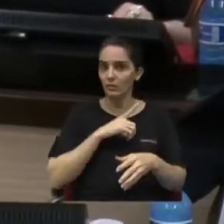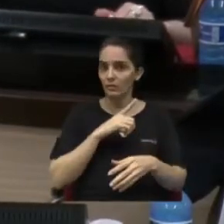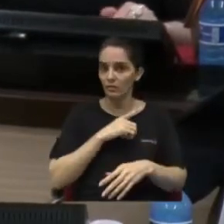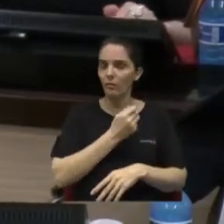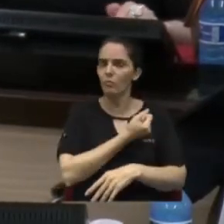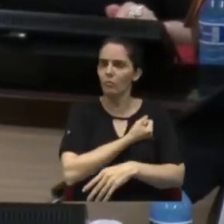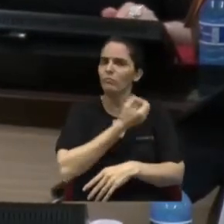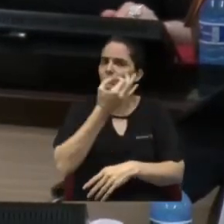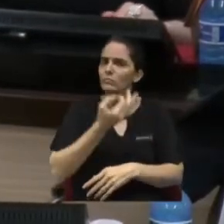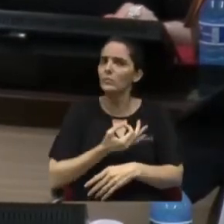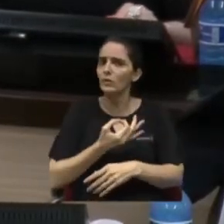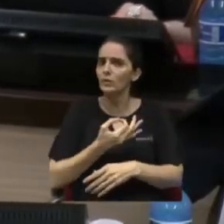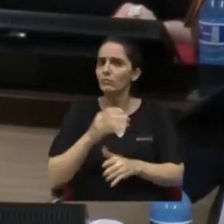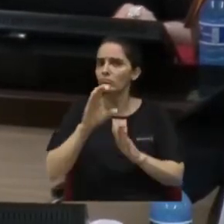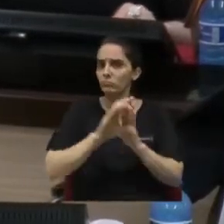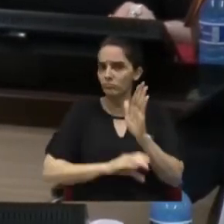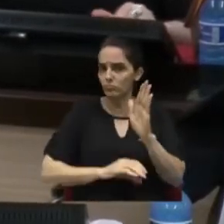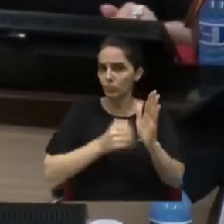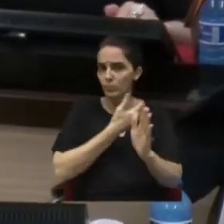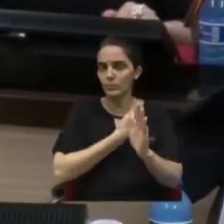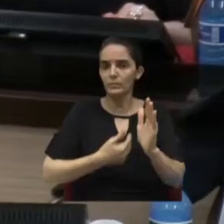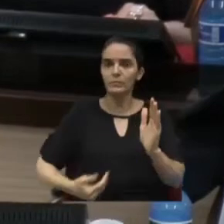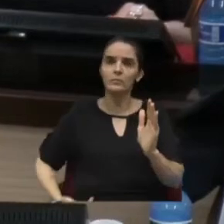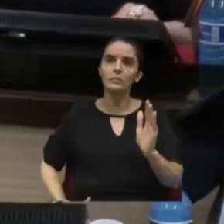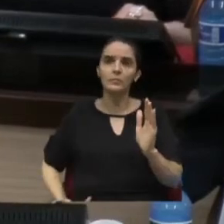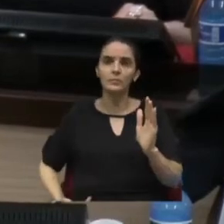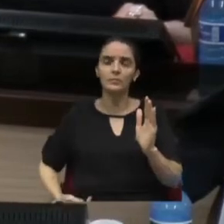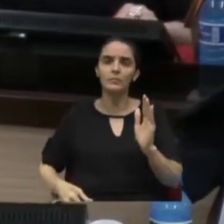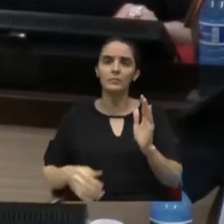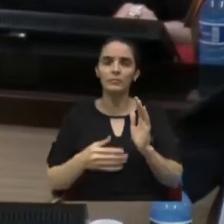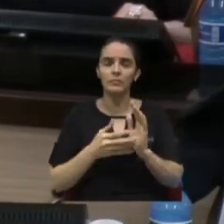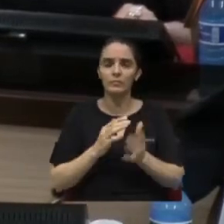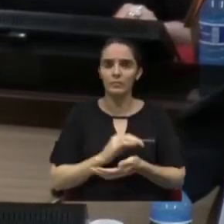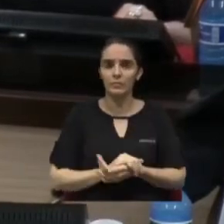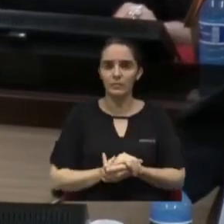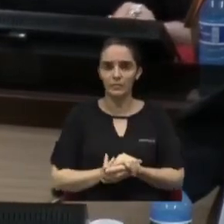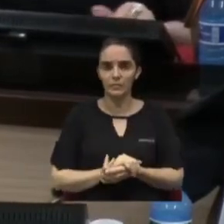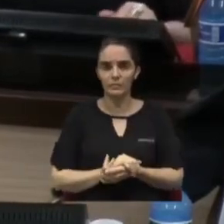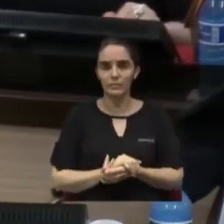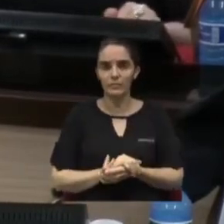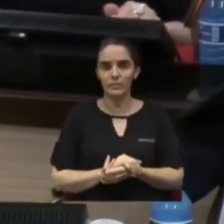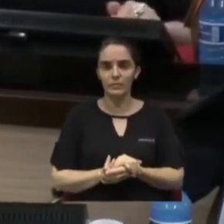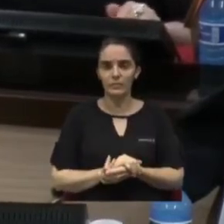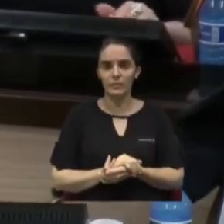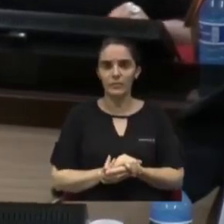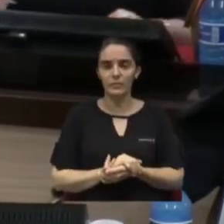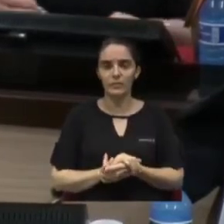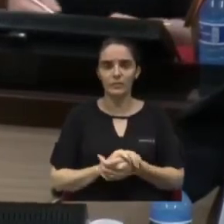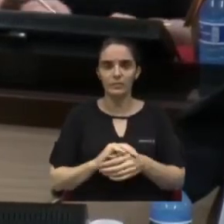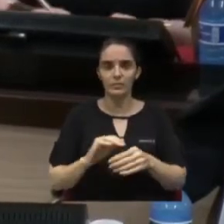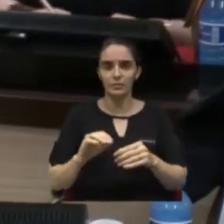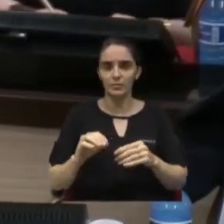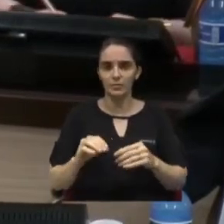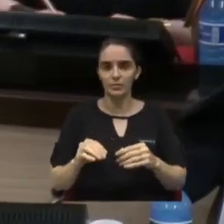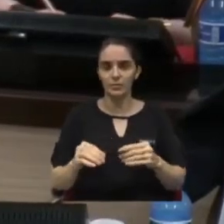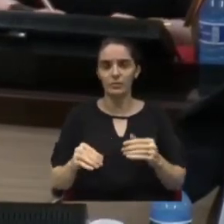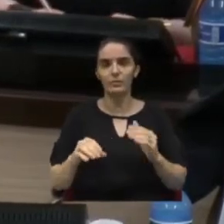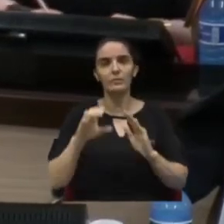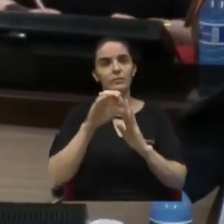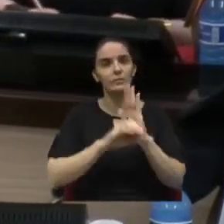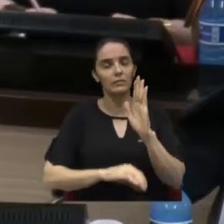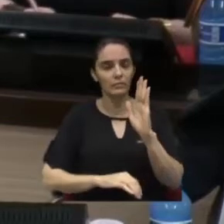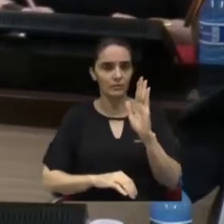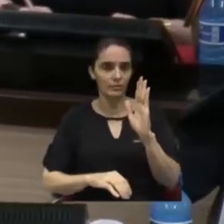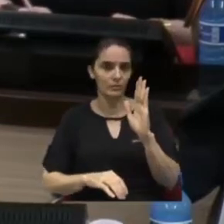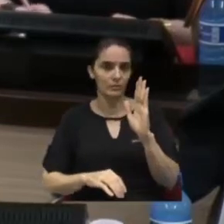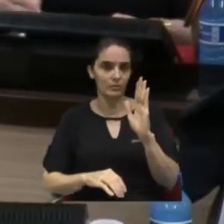número de concursos públicos que estão em vigência. O que são esses concursos em vigência? Eles estão abertos e,